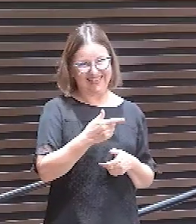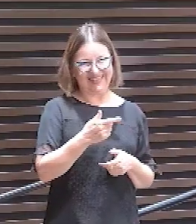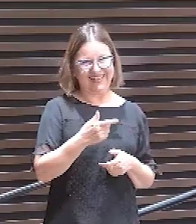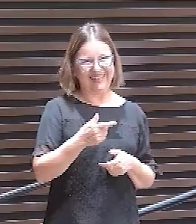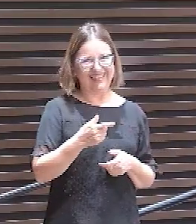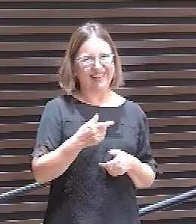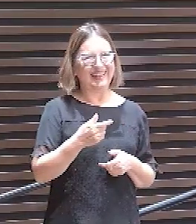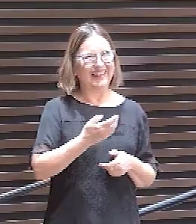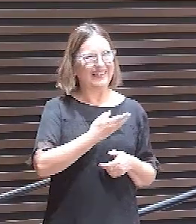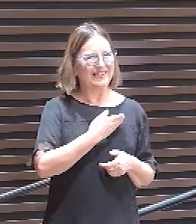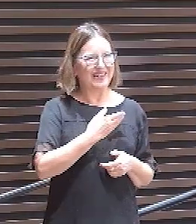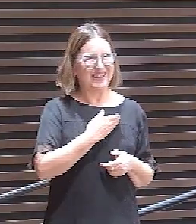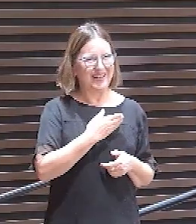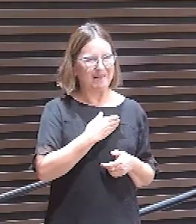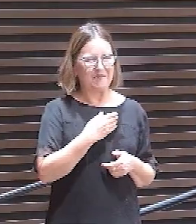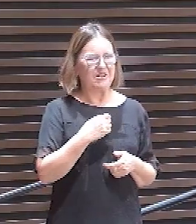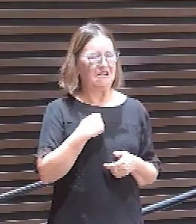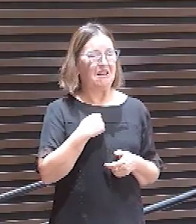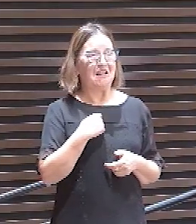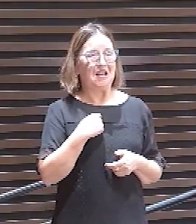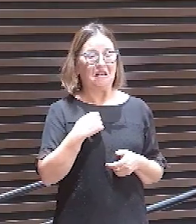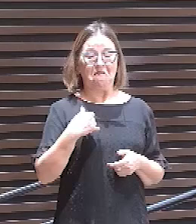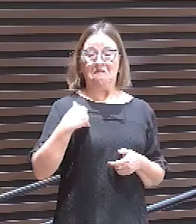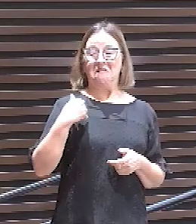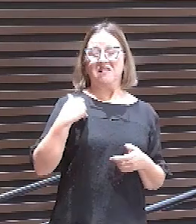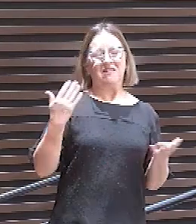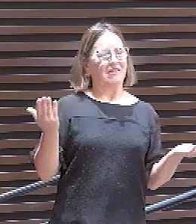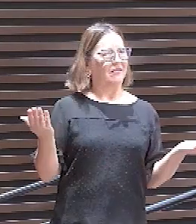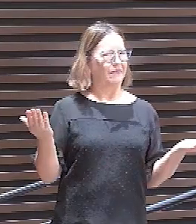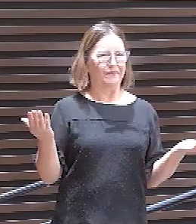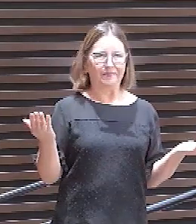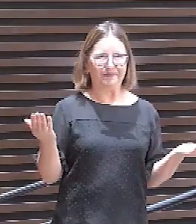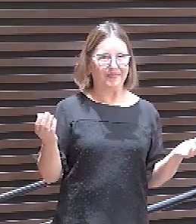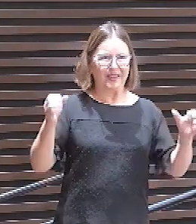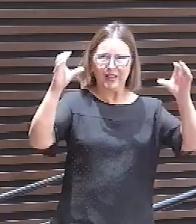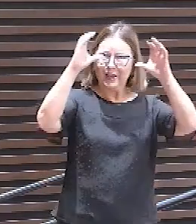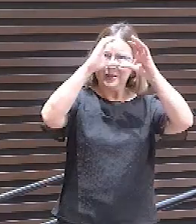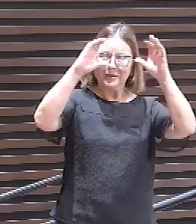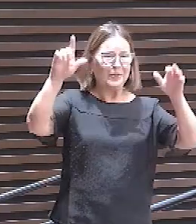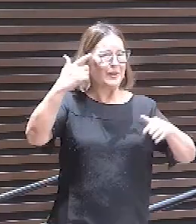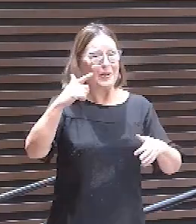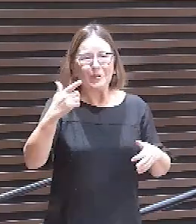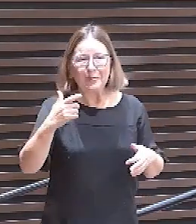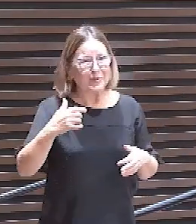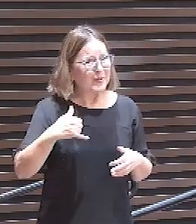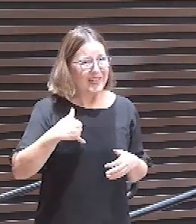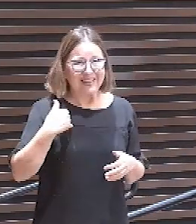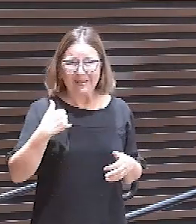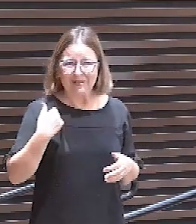mais que você. Isso é orgulho. Como é que orgulho vai fazer do céu? Vira inferno.